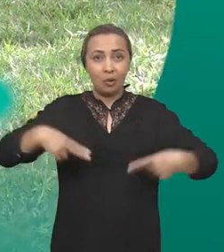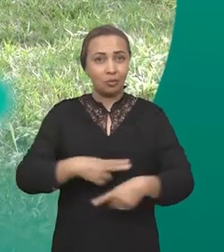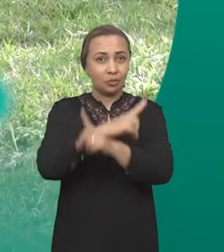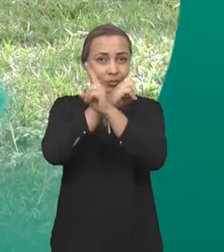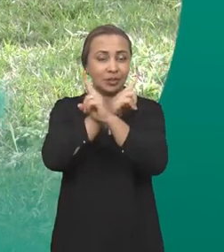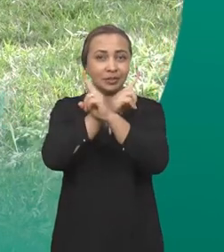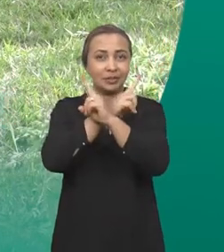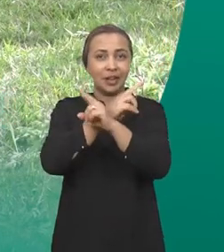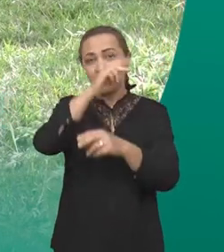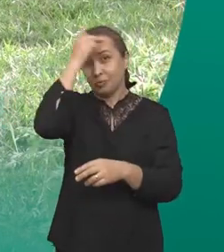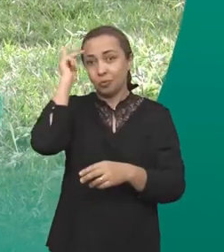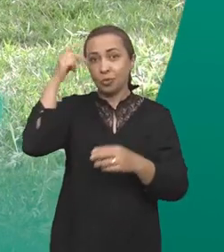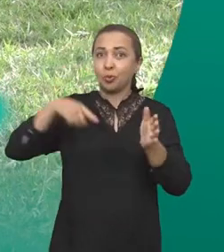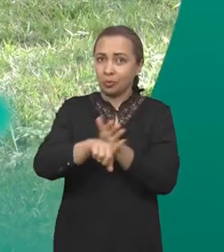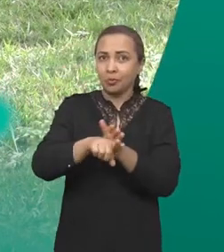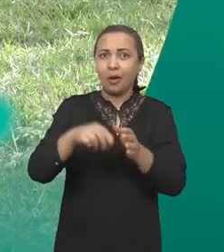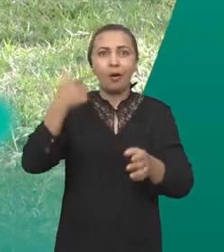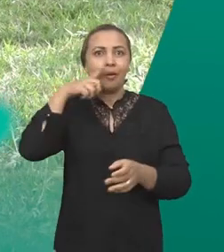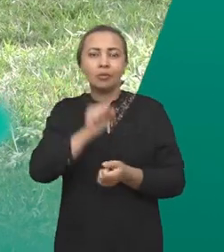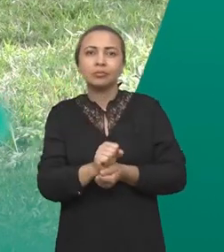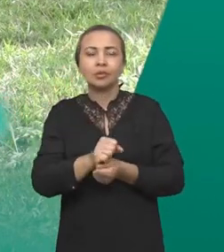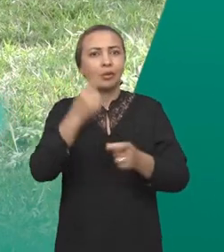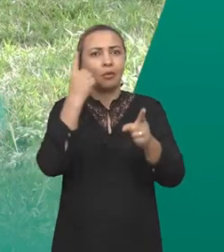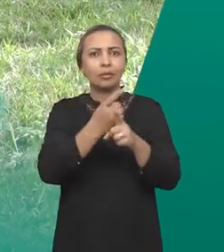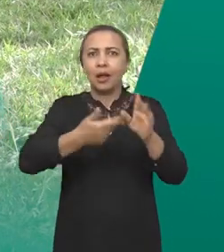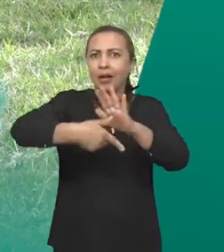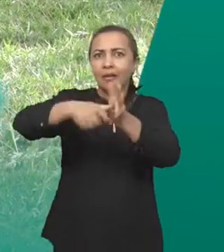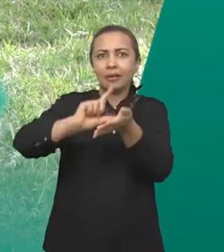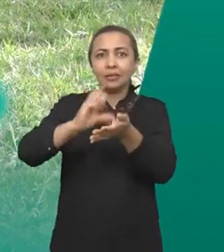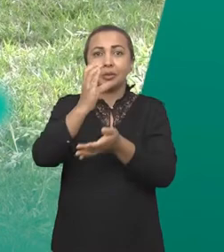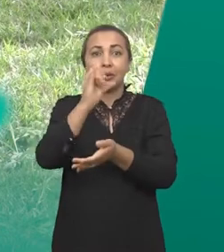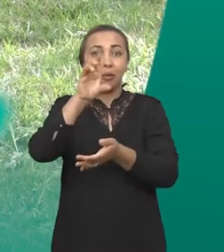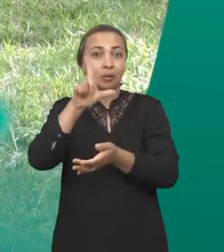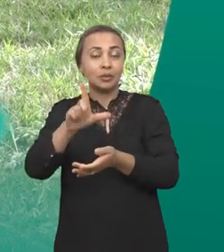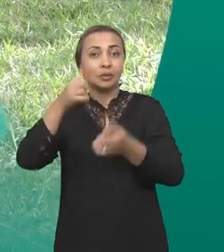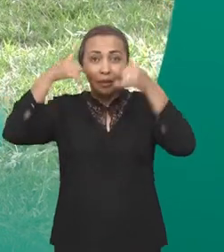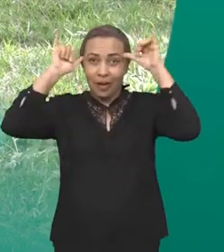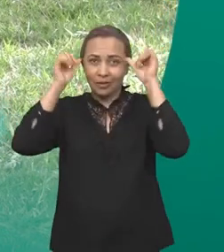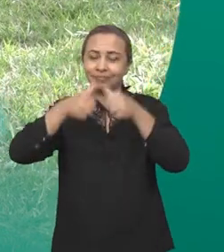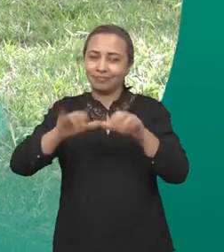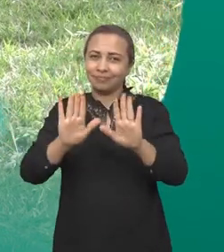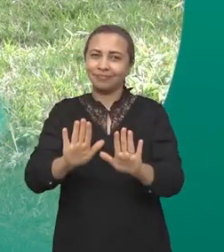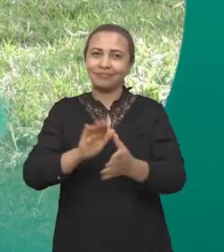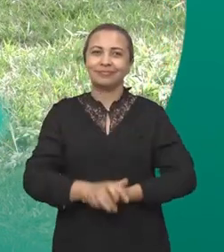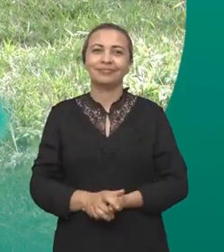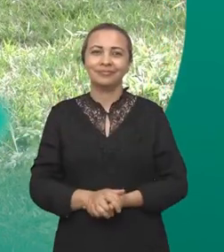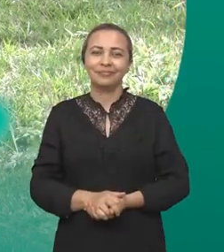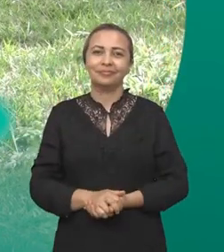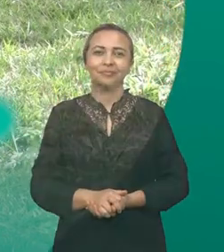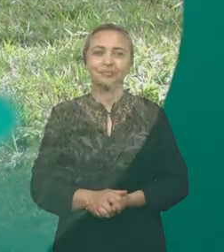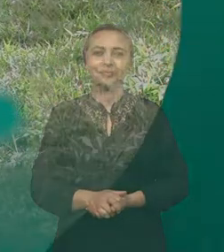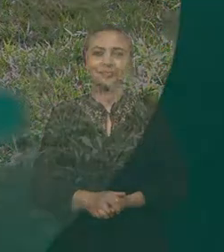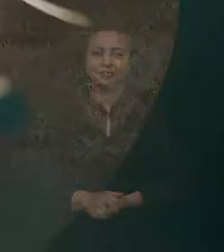pouco, os cientistas da Universidade Estadual do Sudoeste da Bahia conseguem detectar antecipadamente o cio da vaca. Fique com a